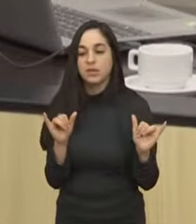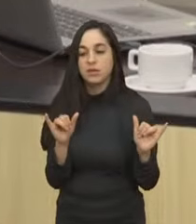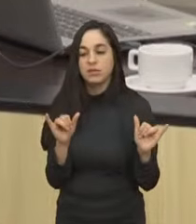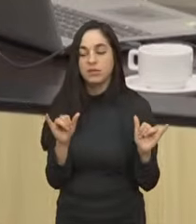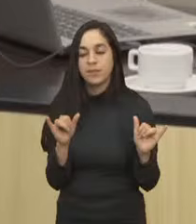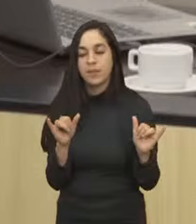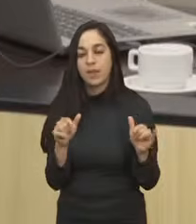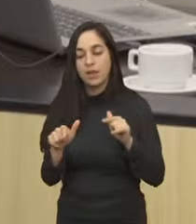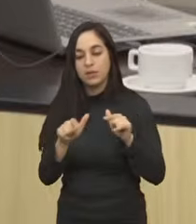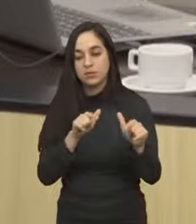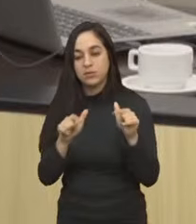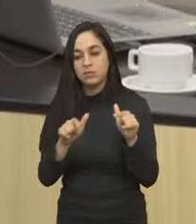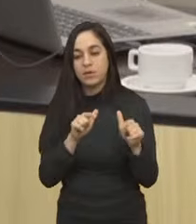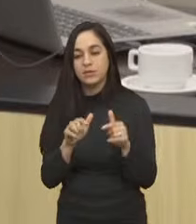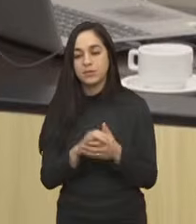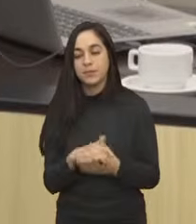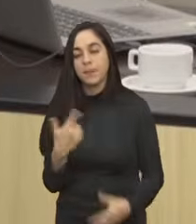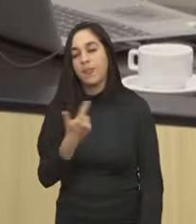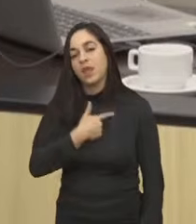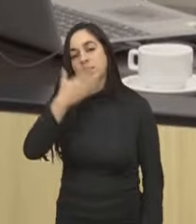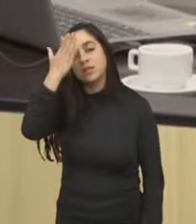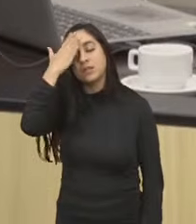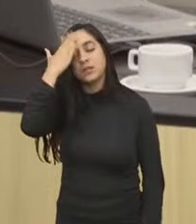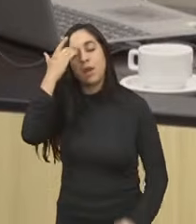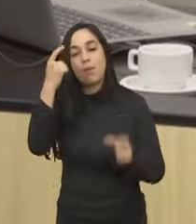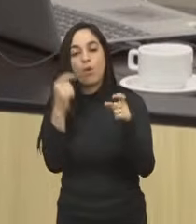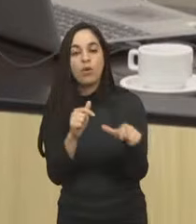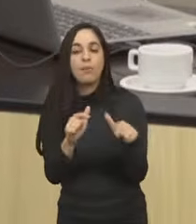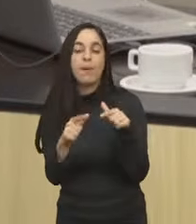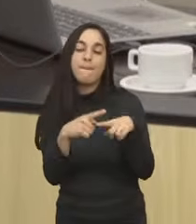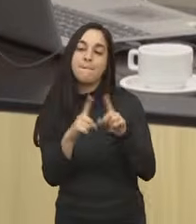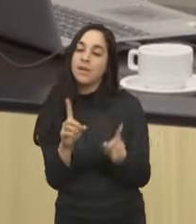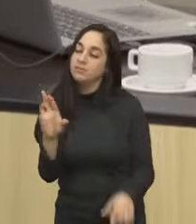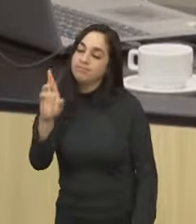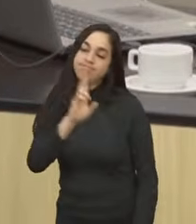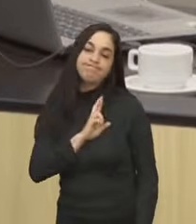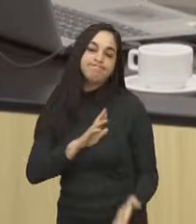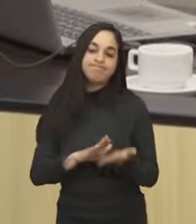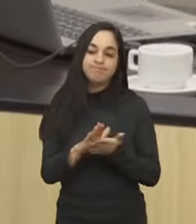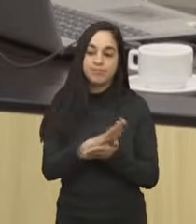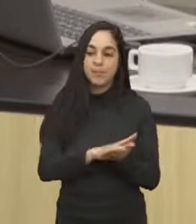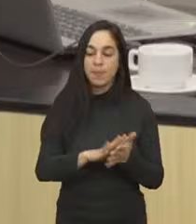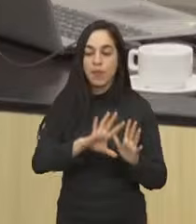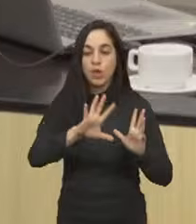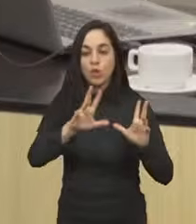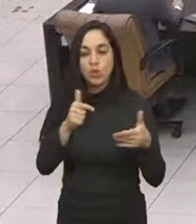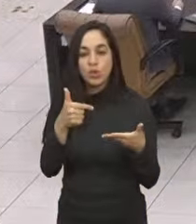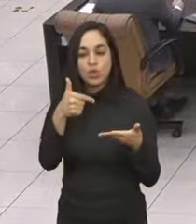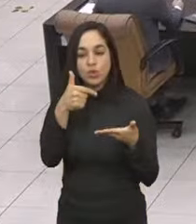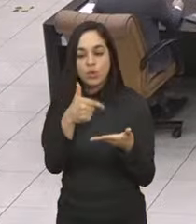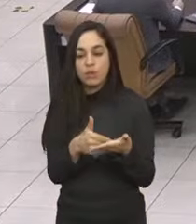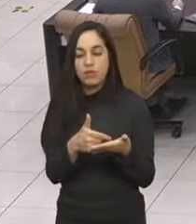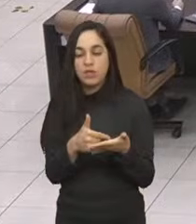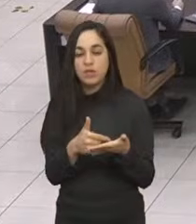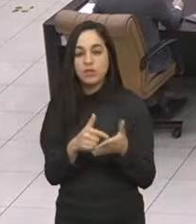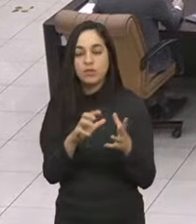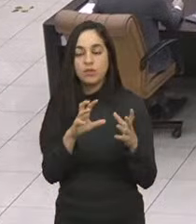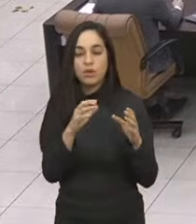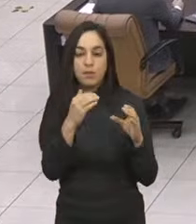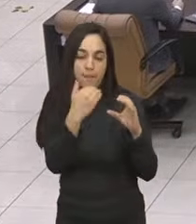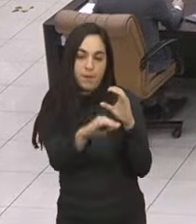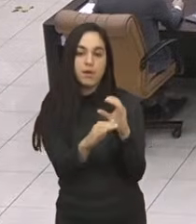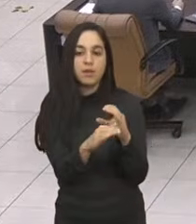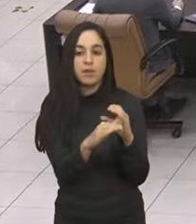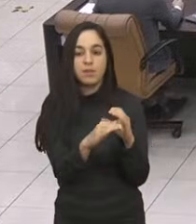aos serviços realizados. A gente sabe onde está sendo feito, muitas vezes não chega a resposta para nós. Todos os ofícios para a saúde foram enviados por e-mail, Maria Amélia.